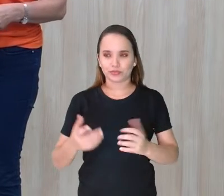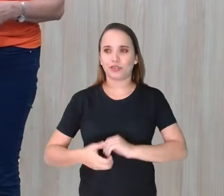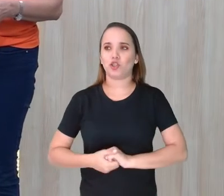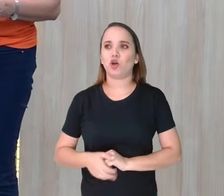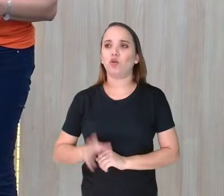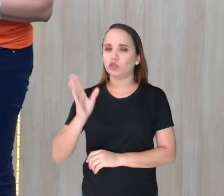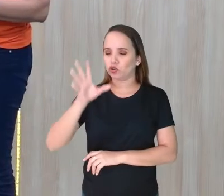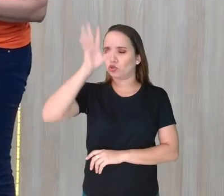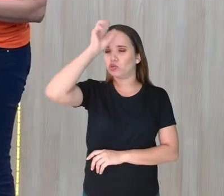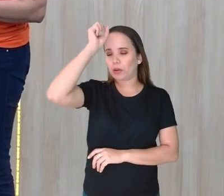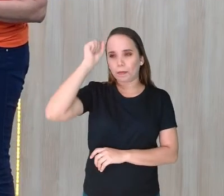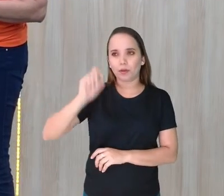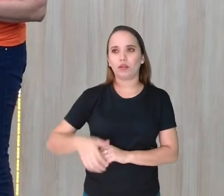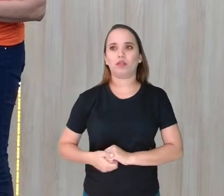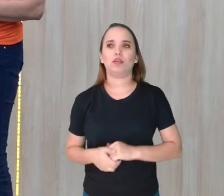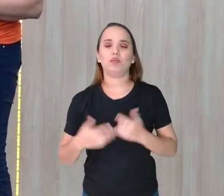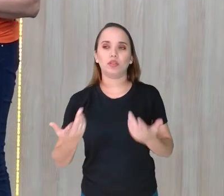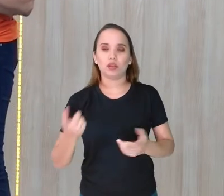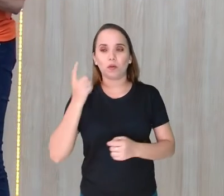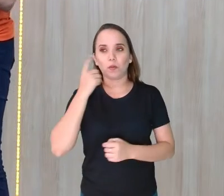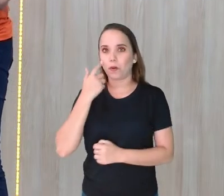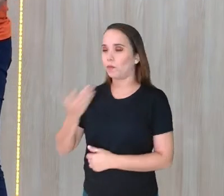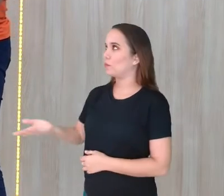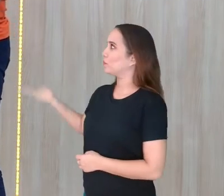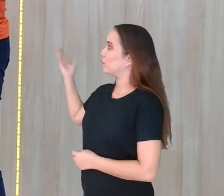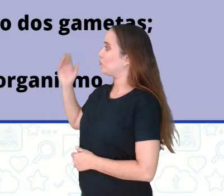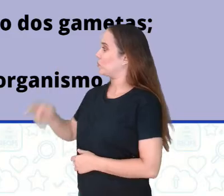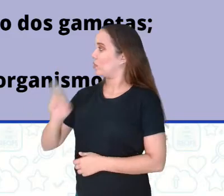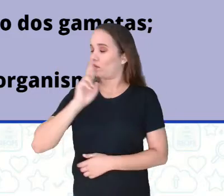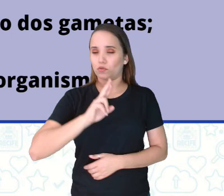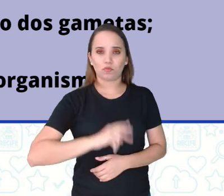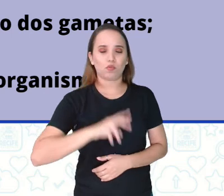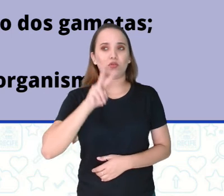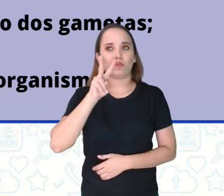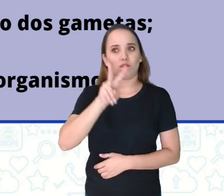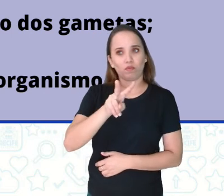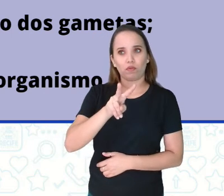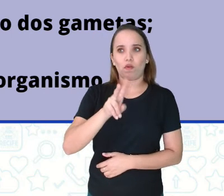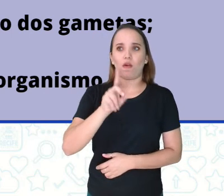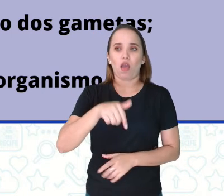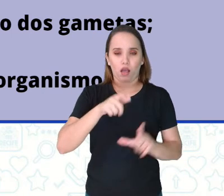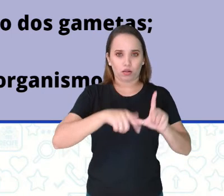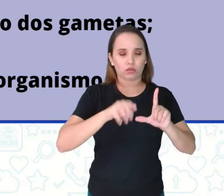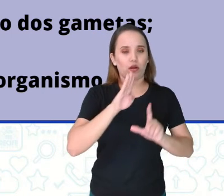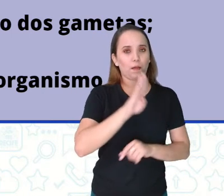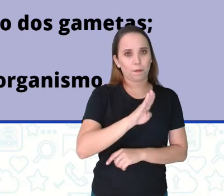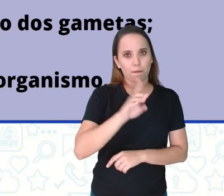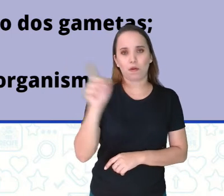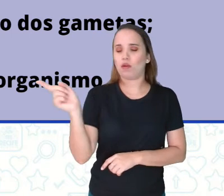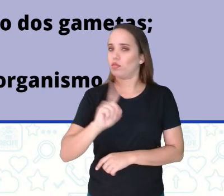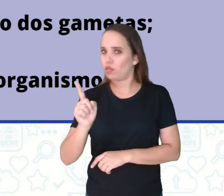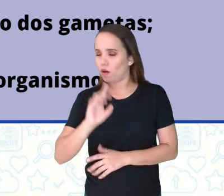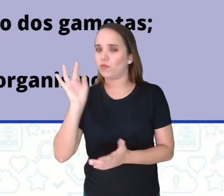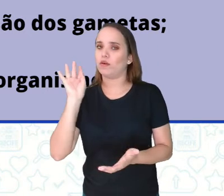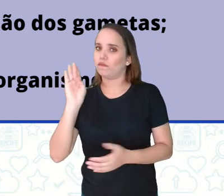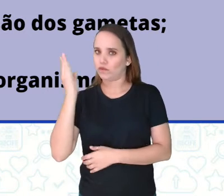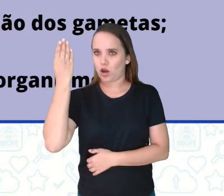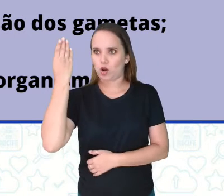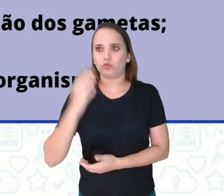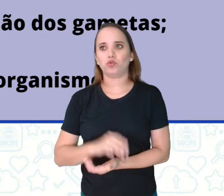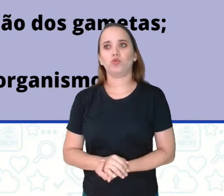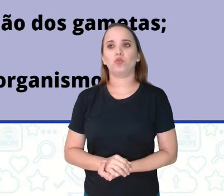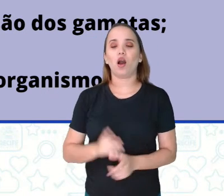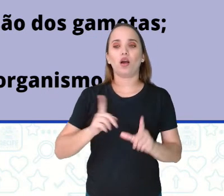de outro ser para sobreviver. Então, aqui, a evolução é uma vantagem da reprodução assexuada? Não, é falso. A